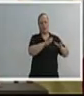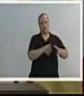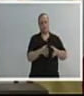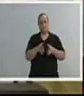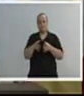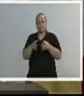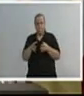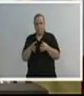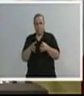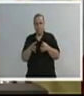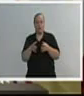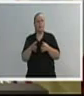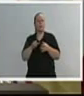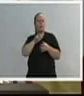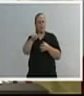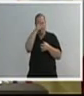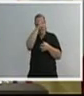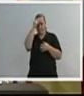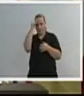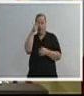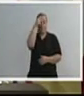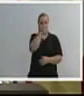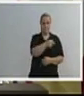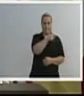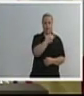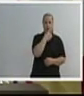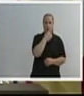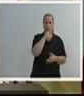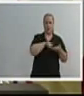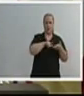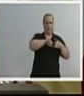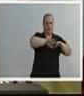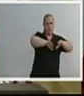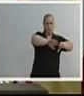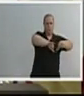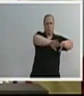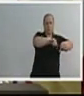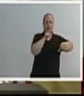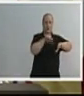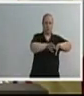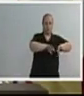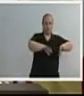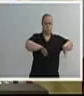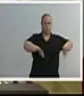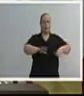bruto que serve para aterro, ele aproveita tudo, faz areia fina, ele faz tudo lá. Com o maior